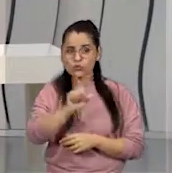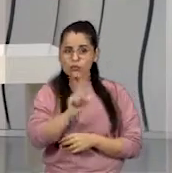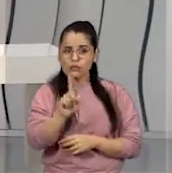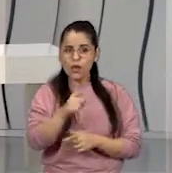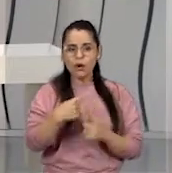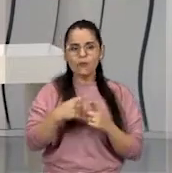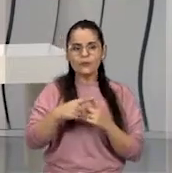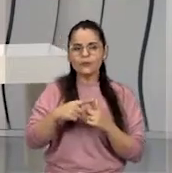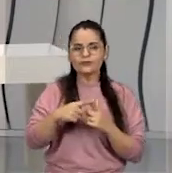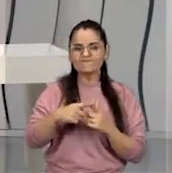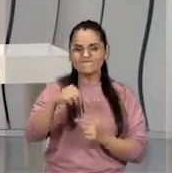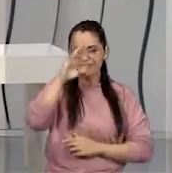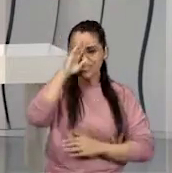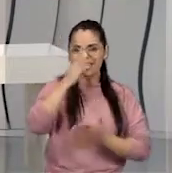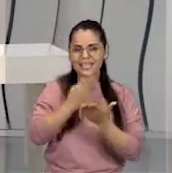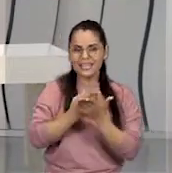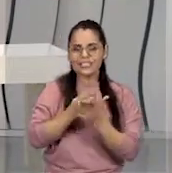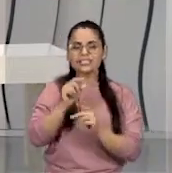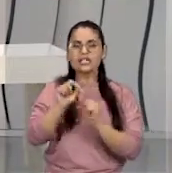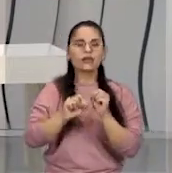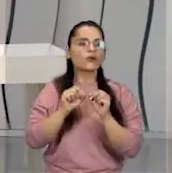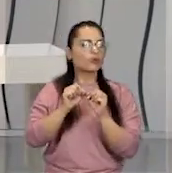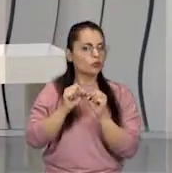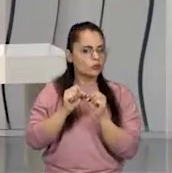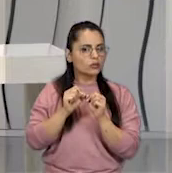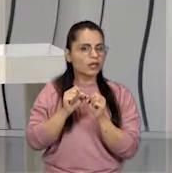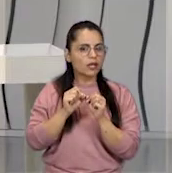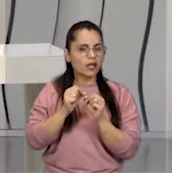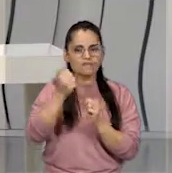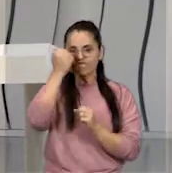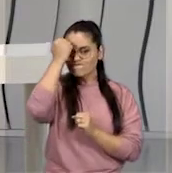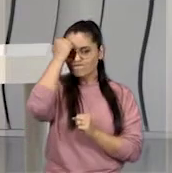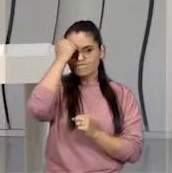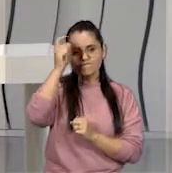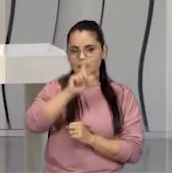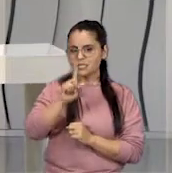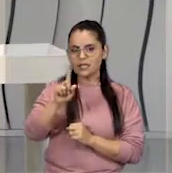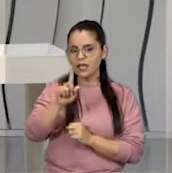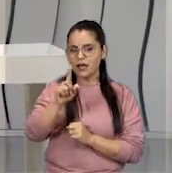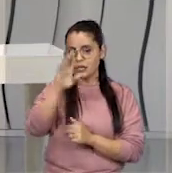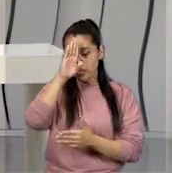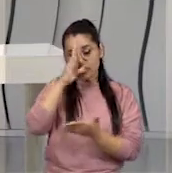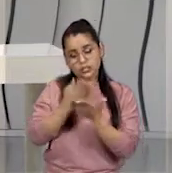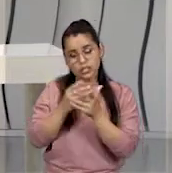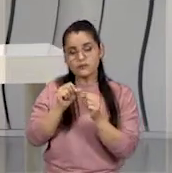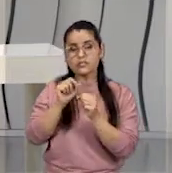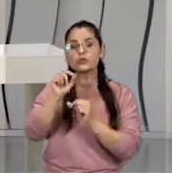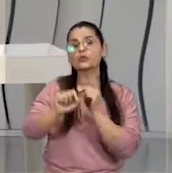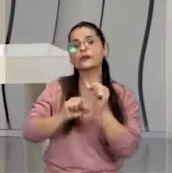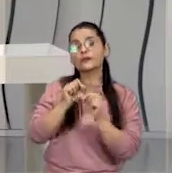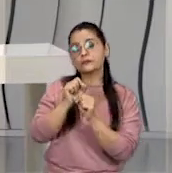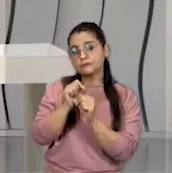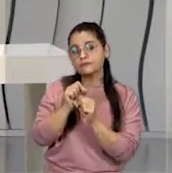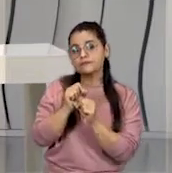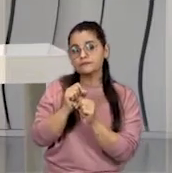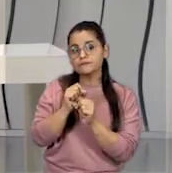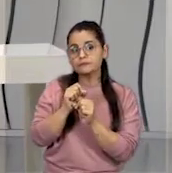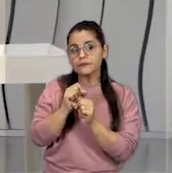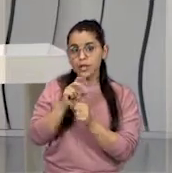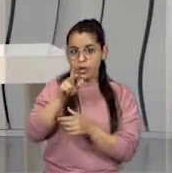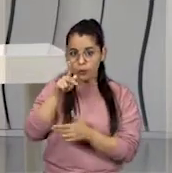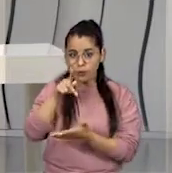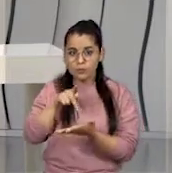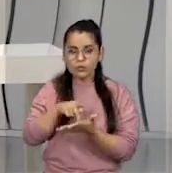ele acreditava muito no que ele estava, que ele não se arrependia e acreditava no que ele estava fazendo. Que é o quê? De ter sido uma pessoa